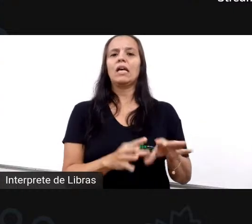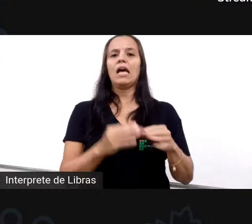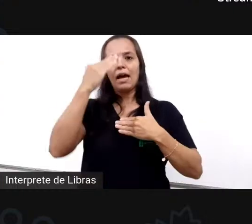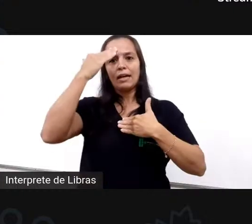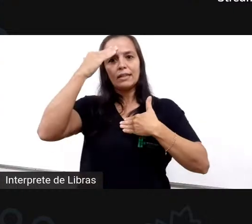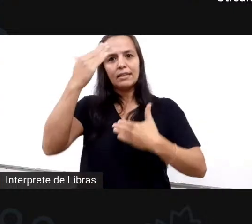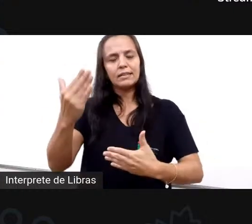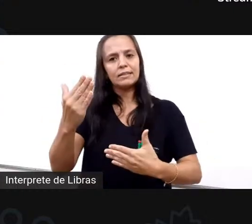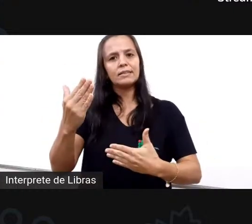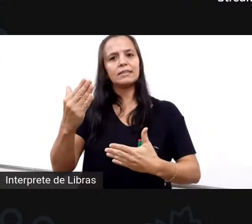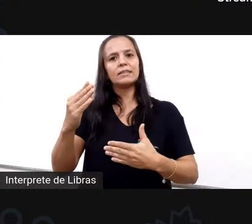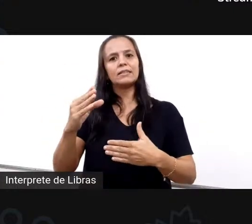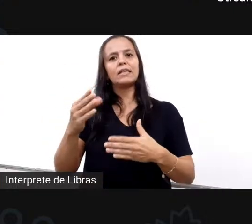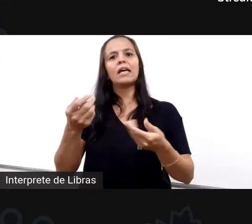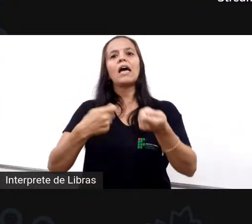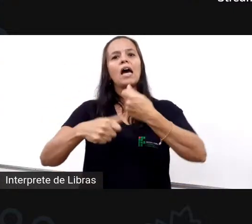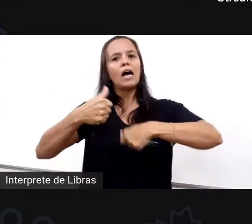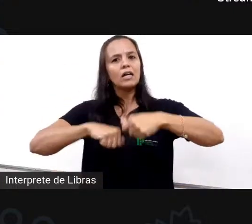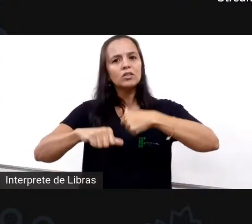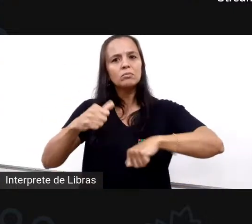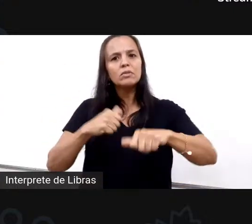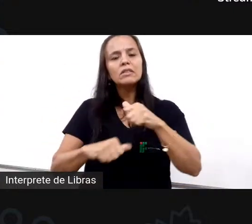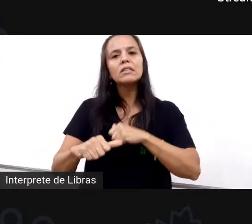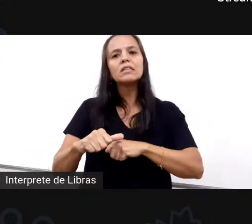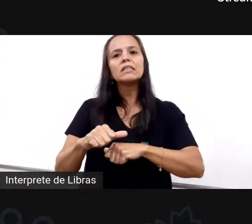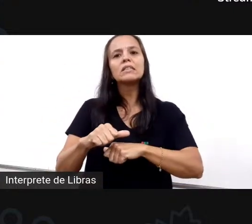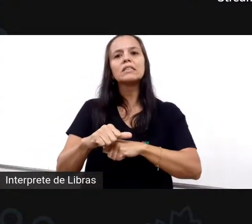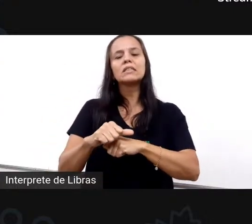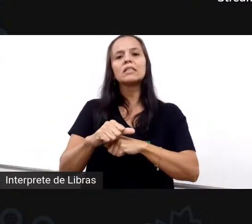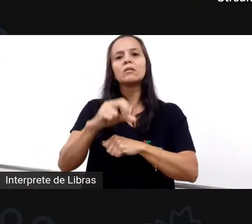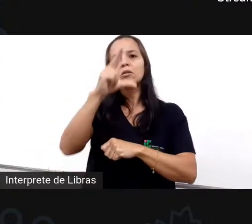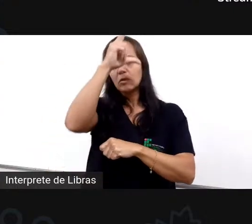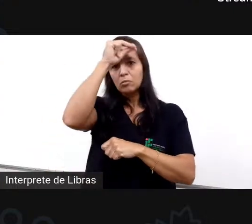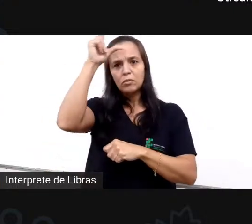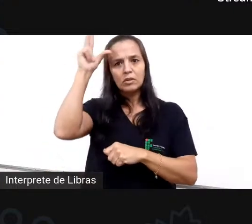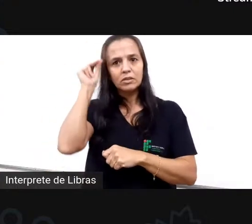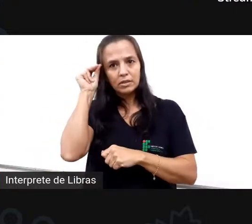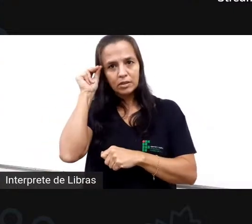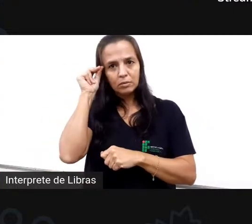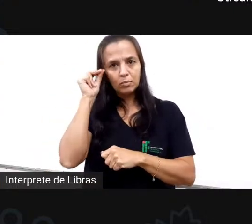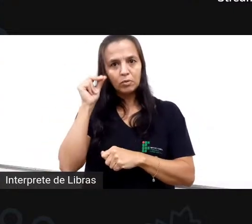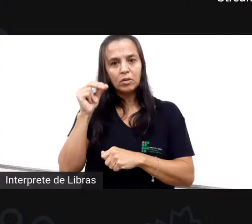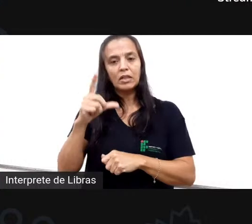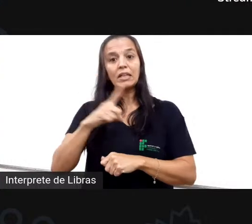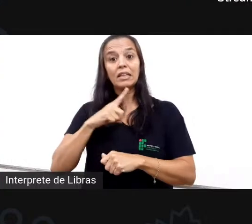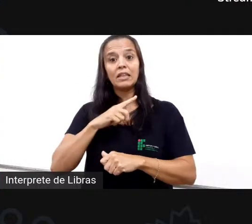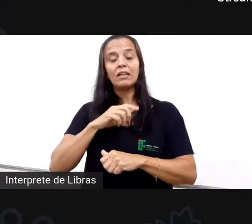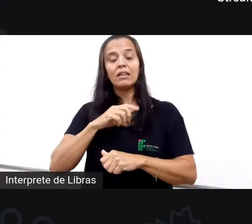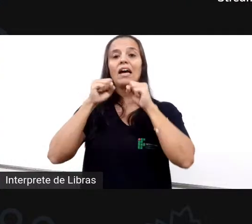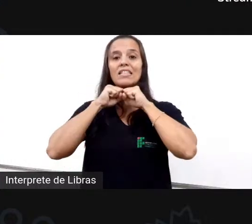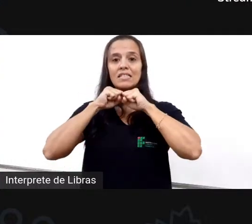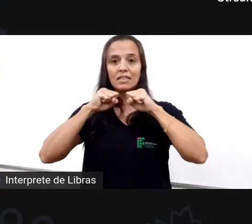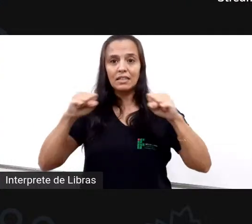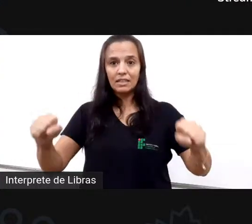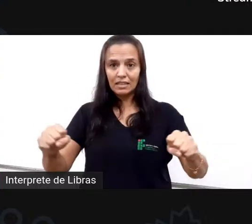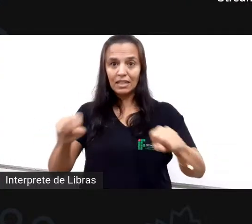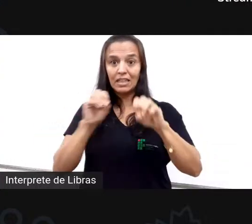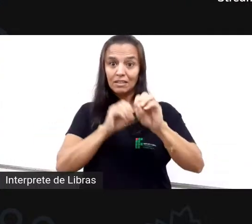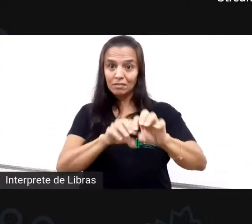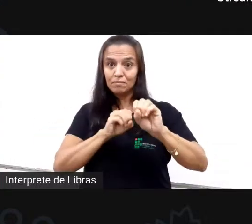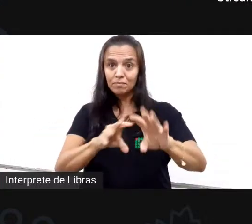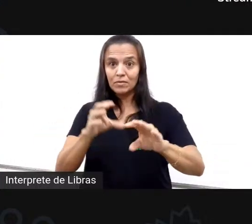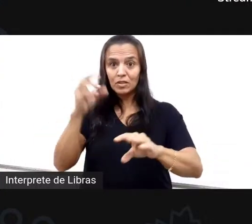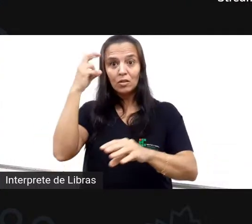Agradecemos à administração municipal que, através da Secretaria Municipal de Educação e